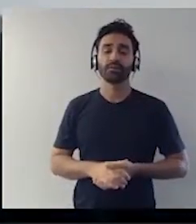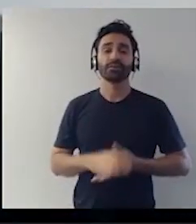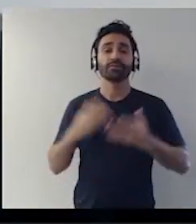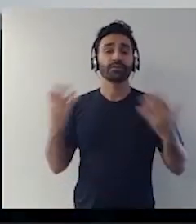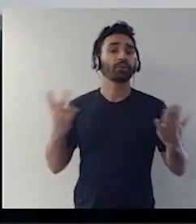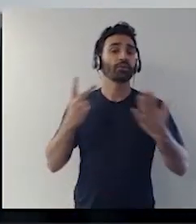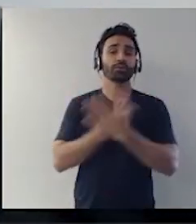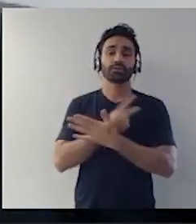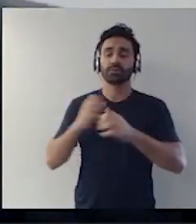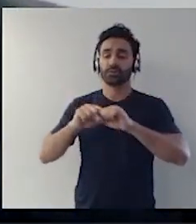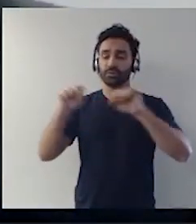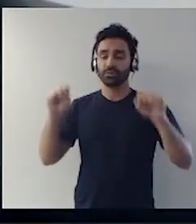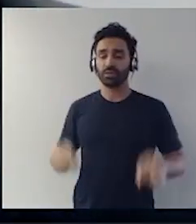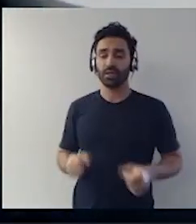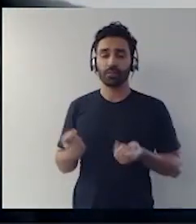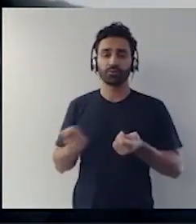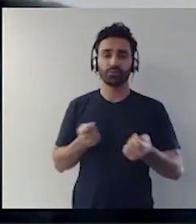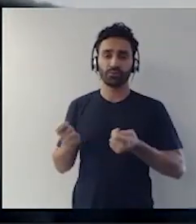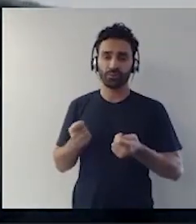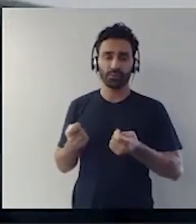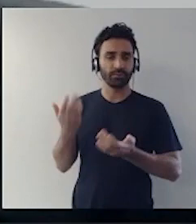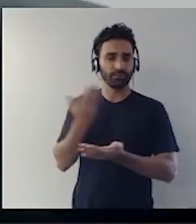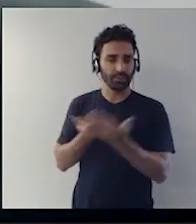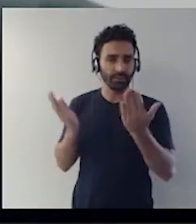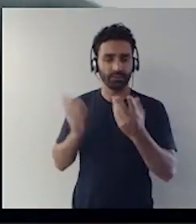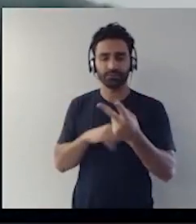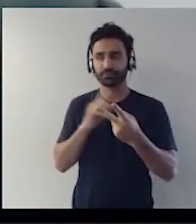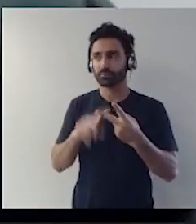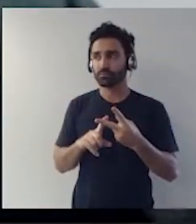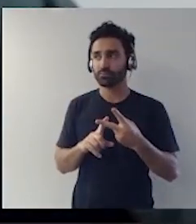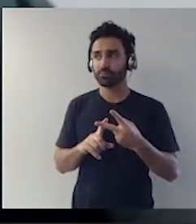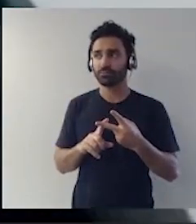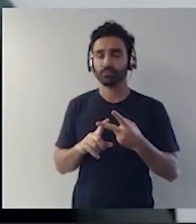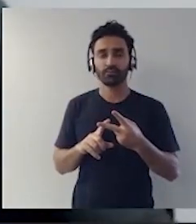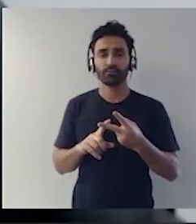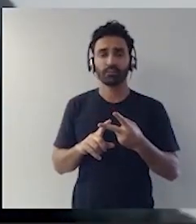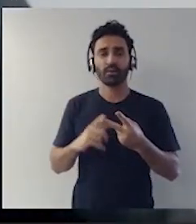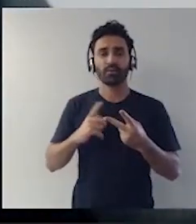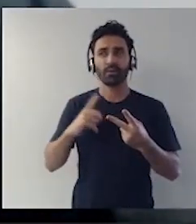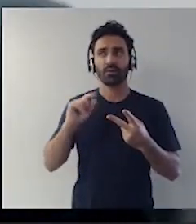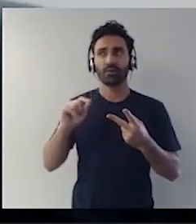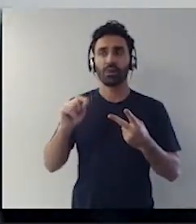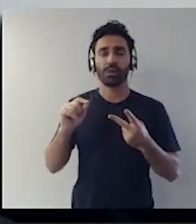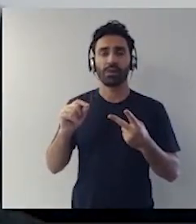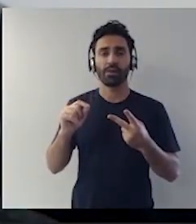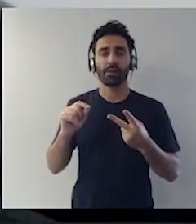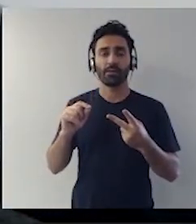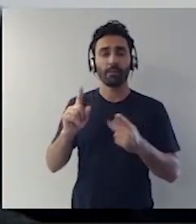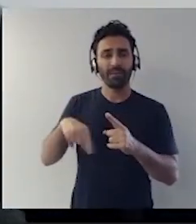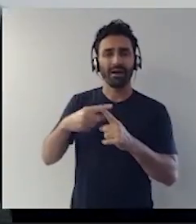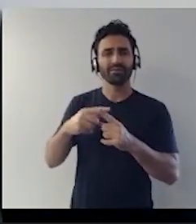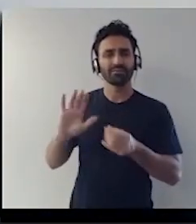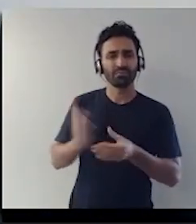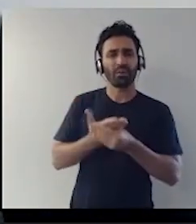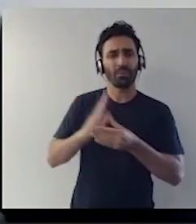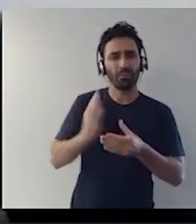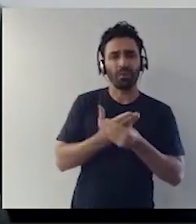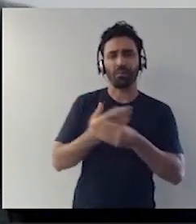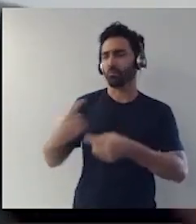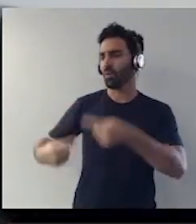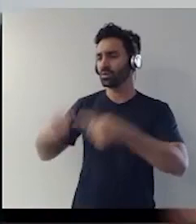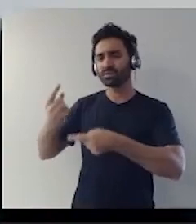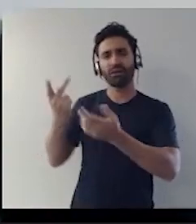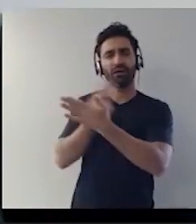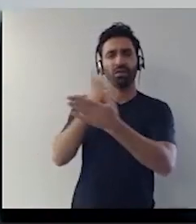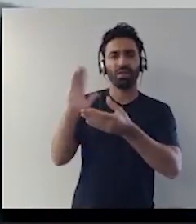hipertrofia dos sistemas de controle, com isso nós tivemos uma ampliação da judicialização excessiva da política,